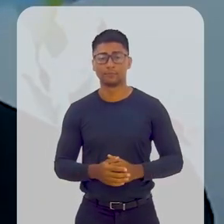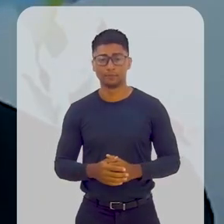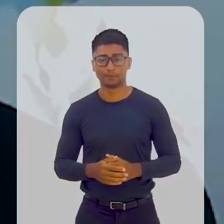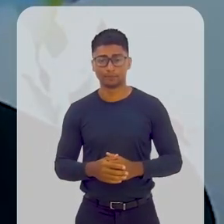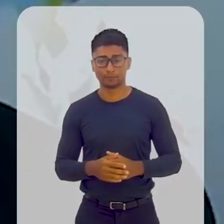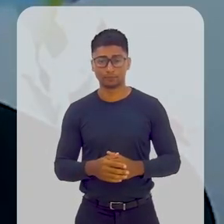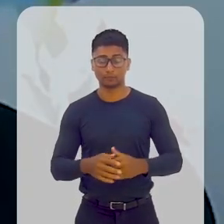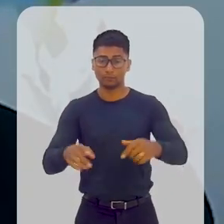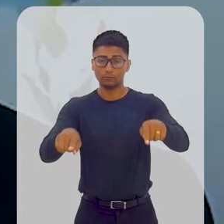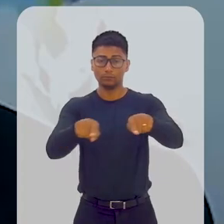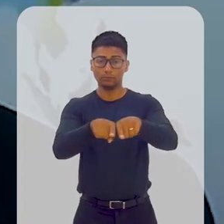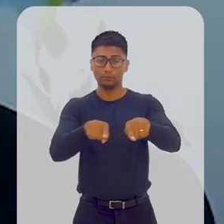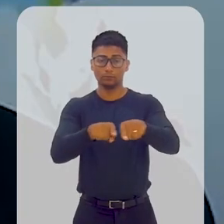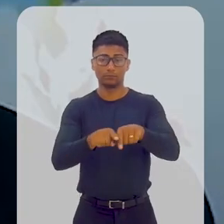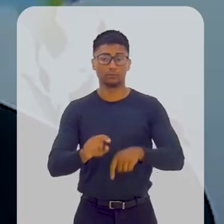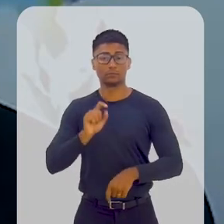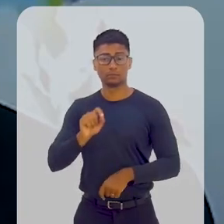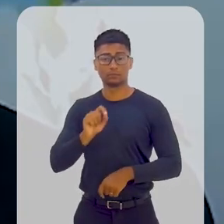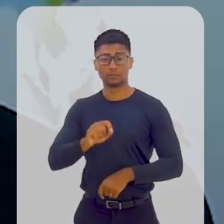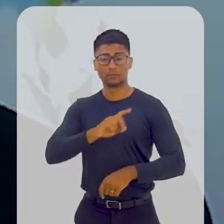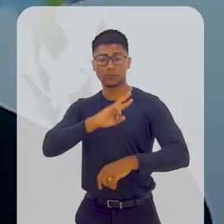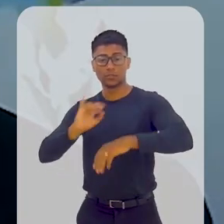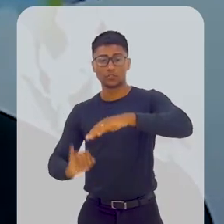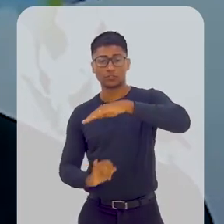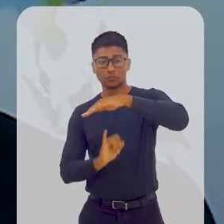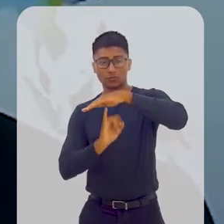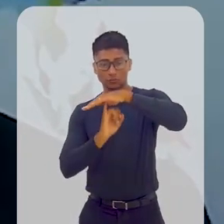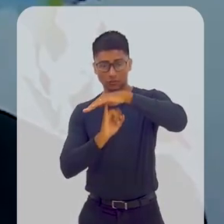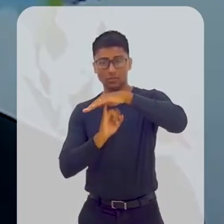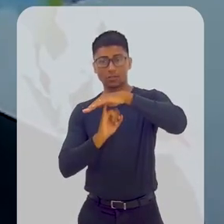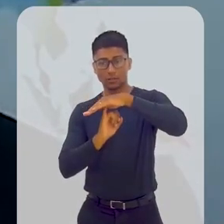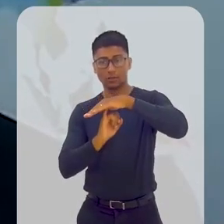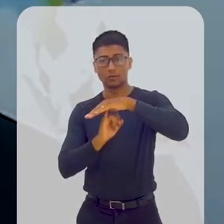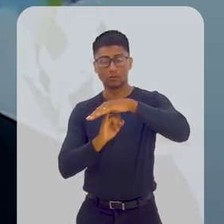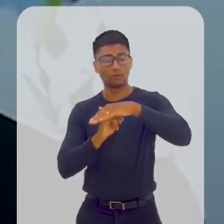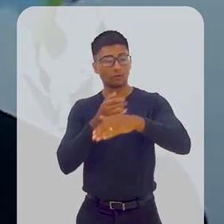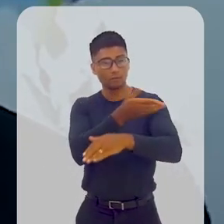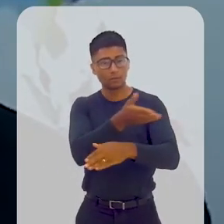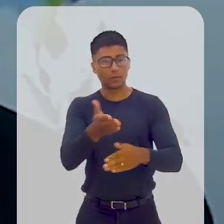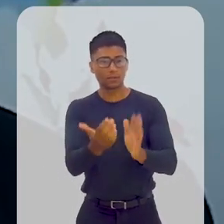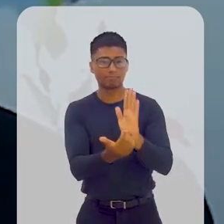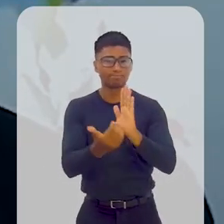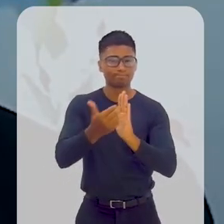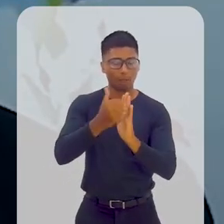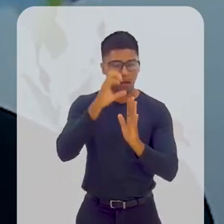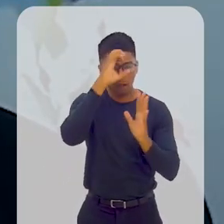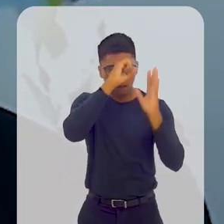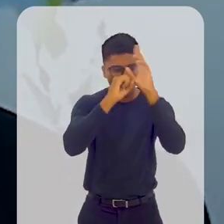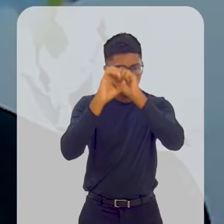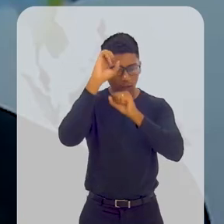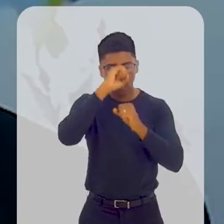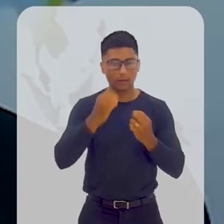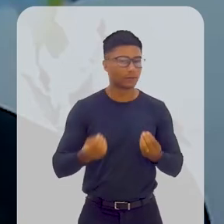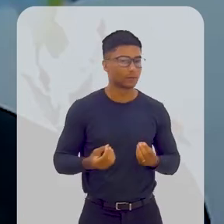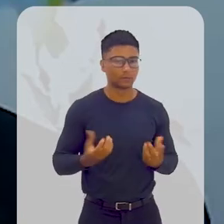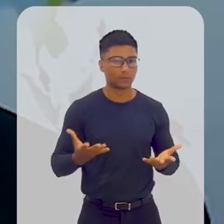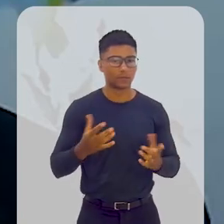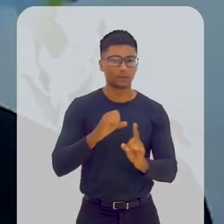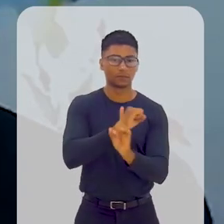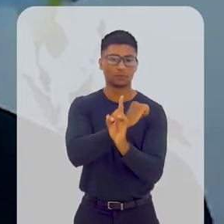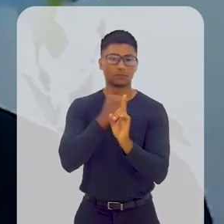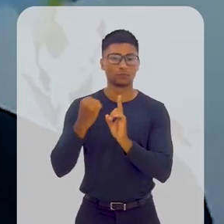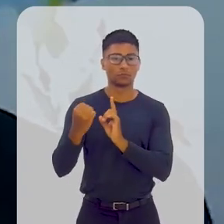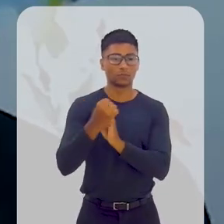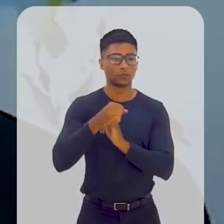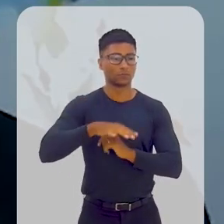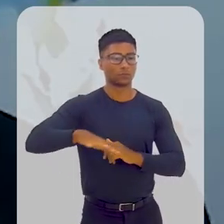move, consequentemente, de instituições cada vez mais aprendentes em prol de uma